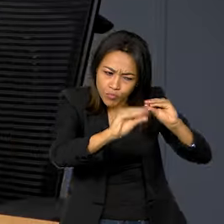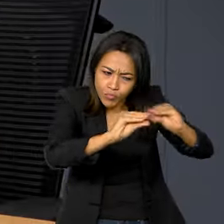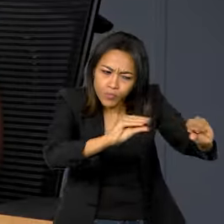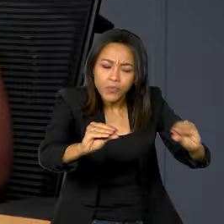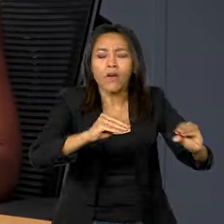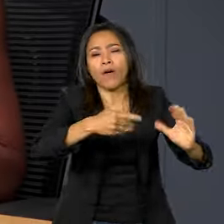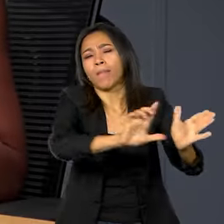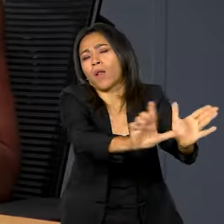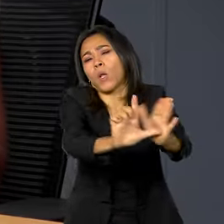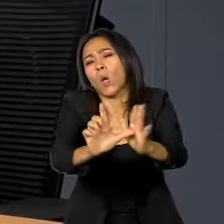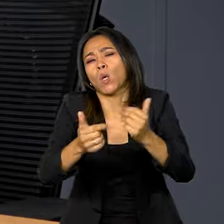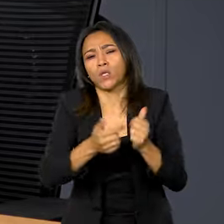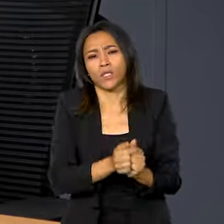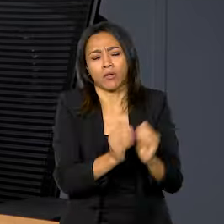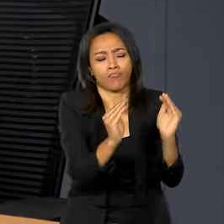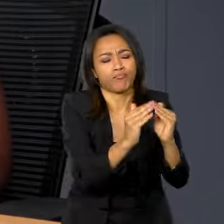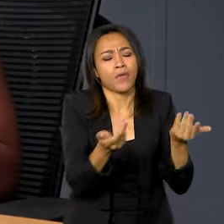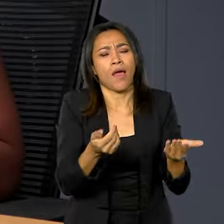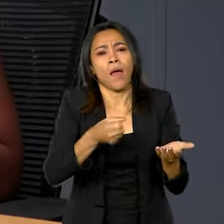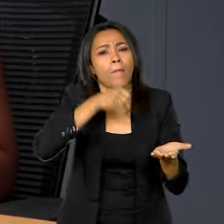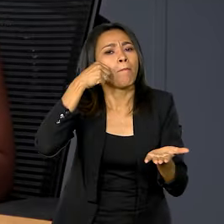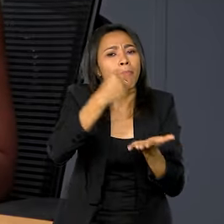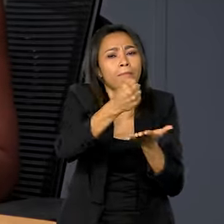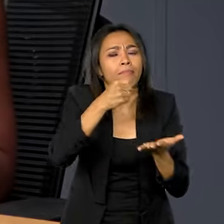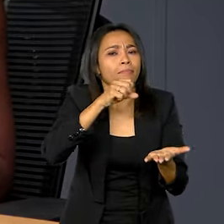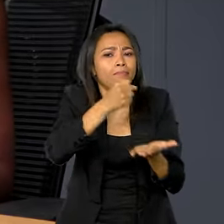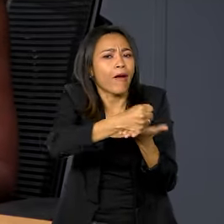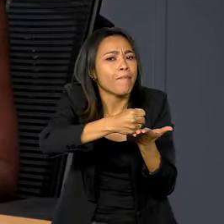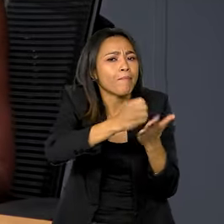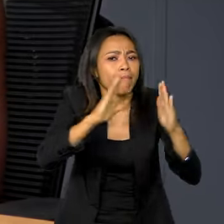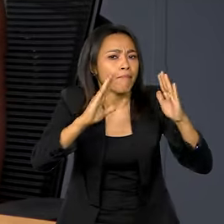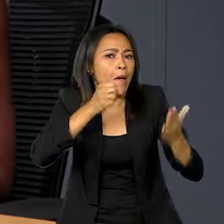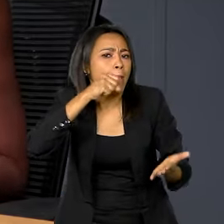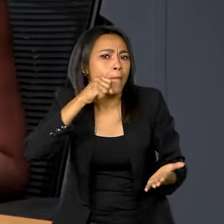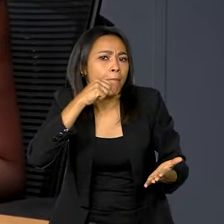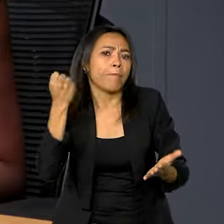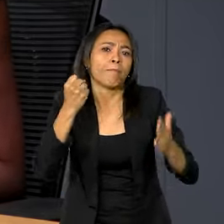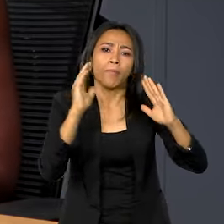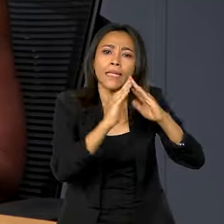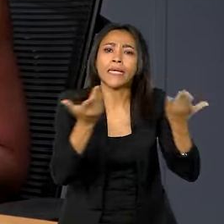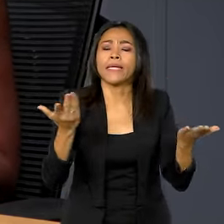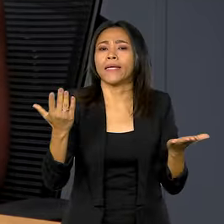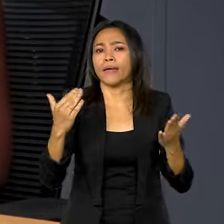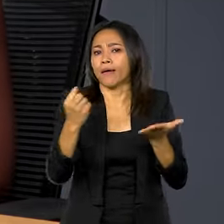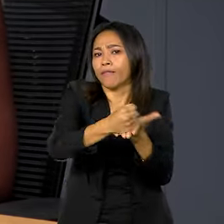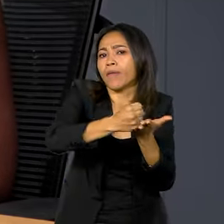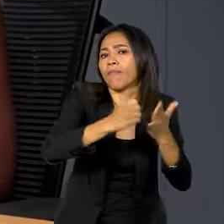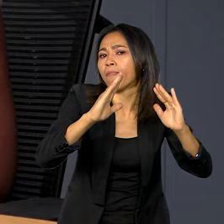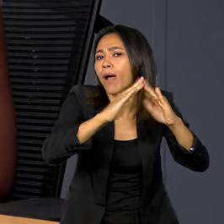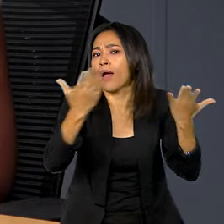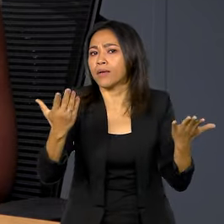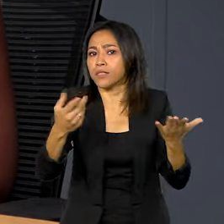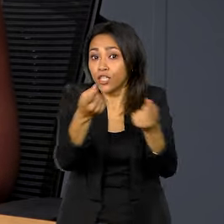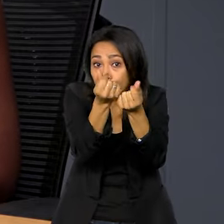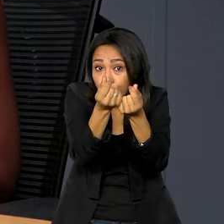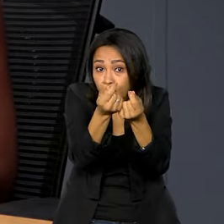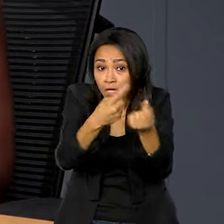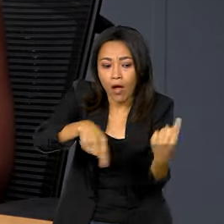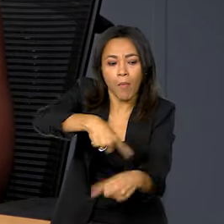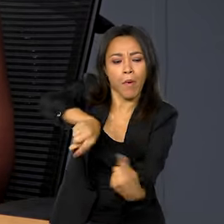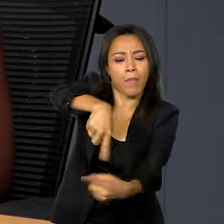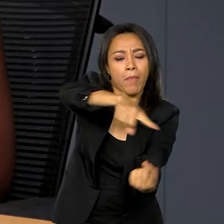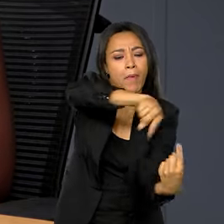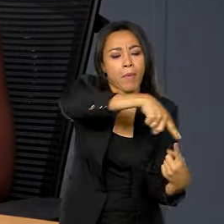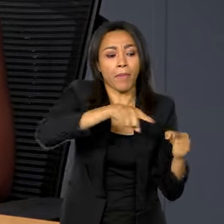vai pra bodega vai pra feira vai pra farmácia vai pra padaria pra padaria e movimenta a economia daquela localidade